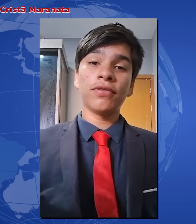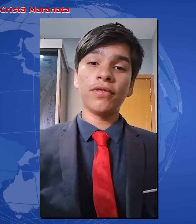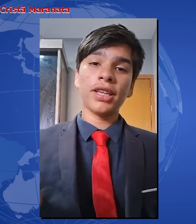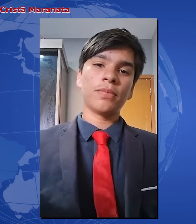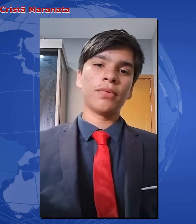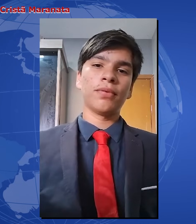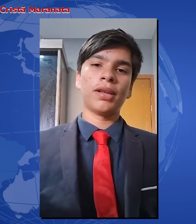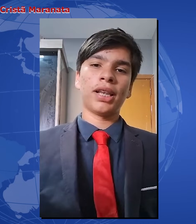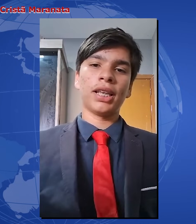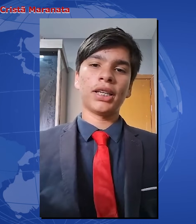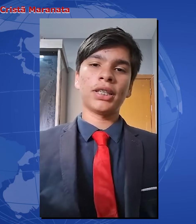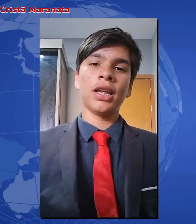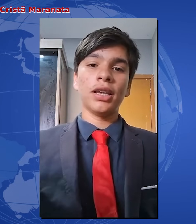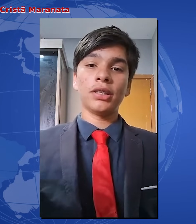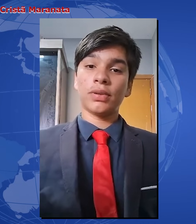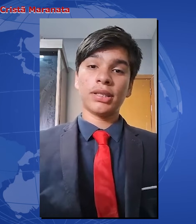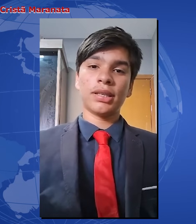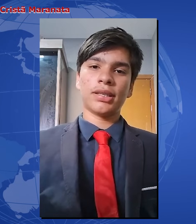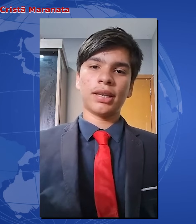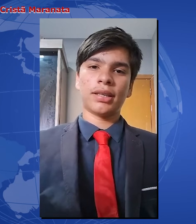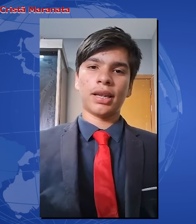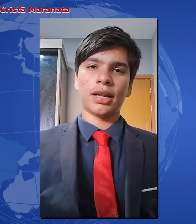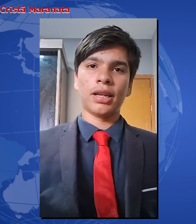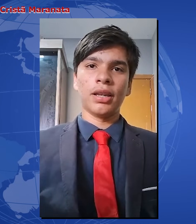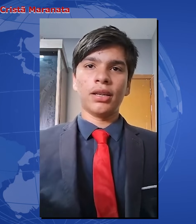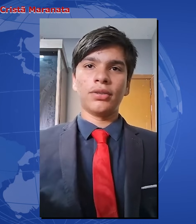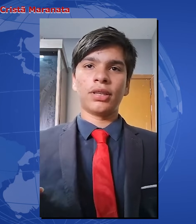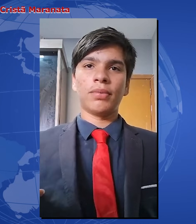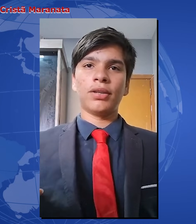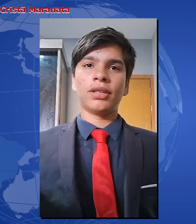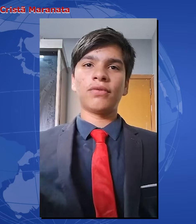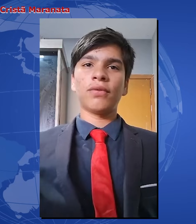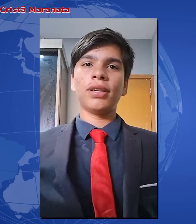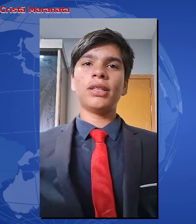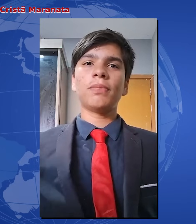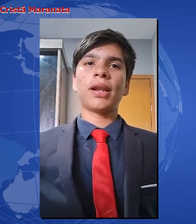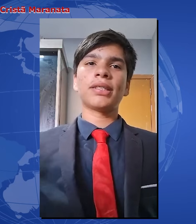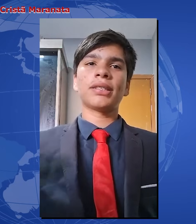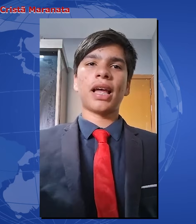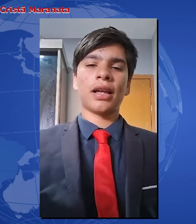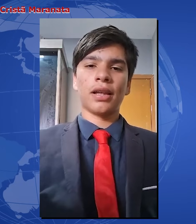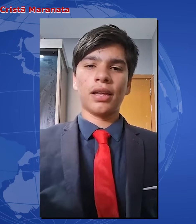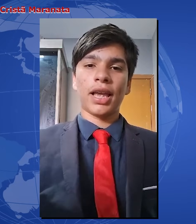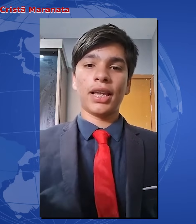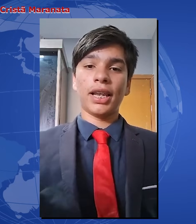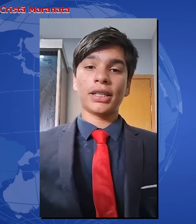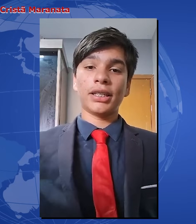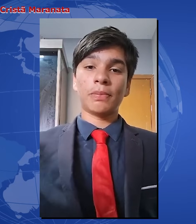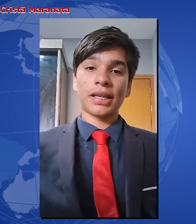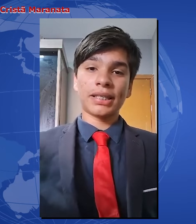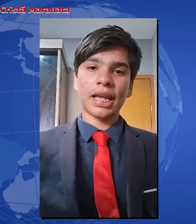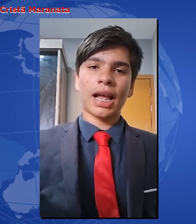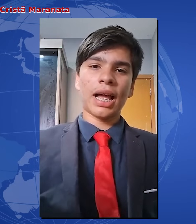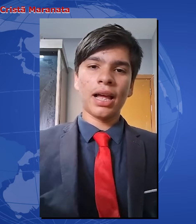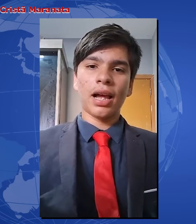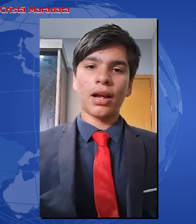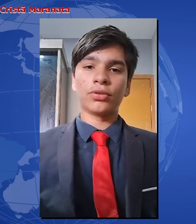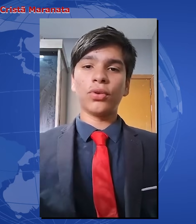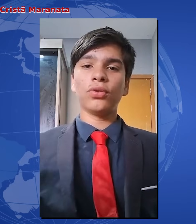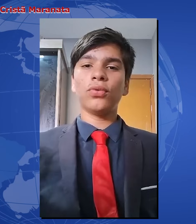Santo fez pela igreja em sua existência na terra. E os remidos eles vão expressar, a igreja ela